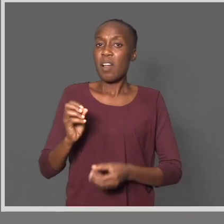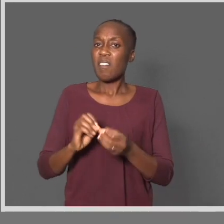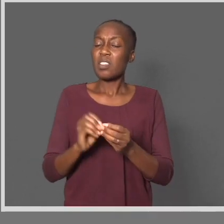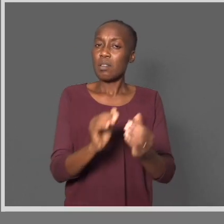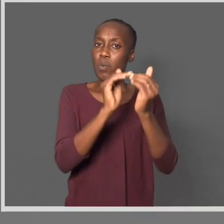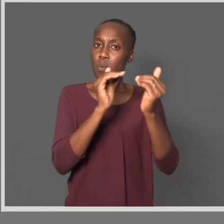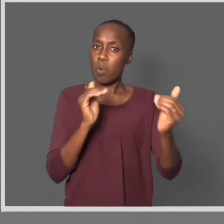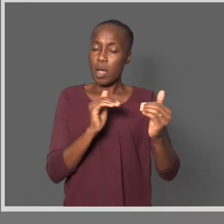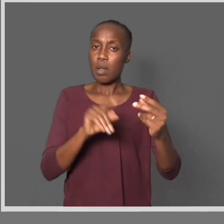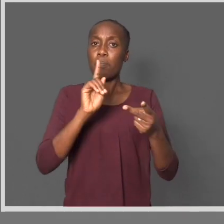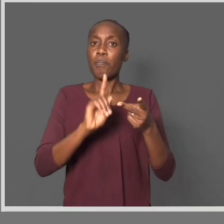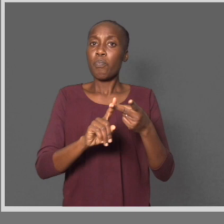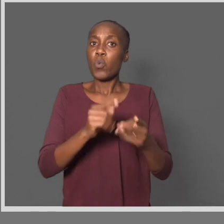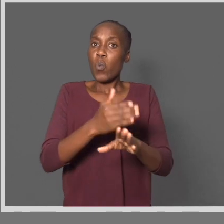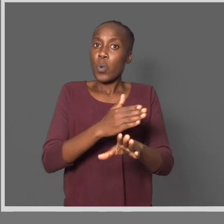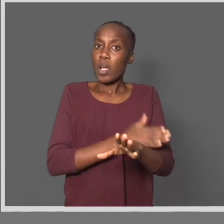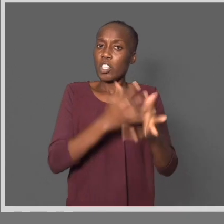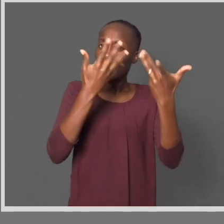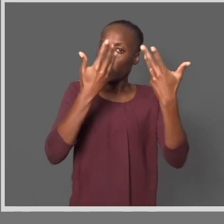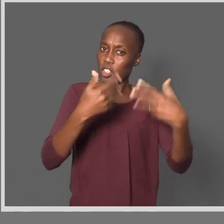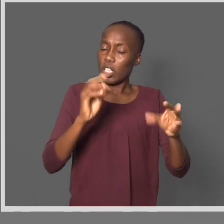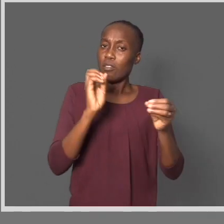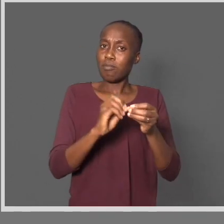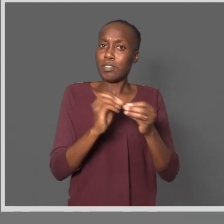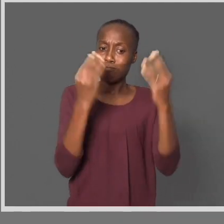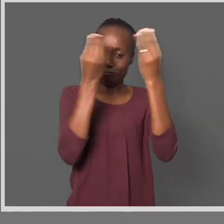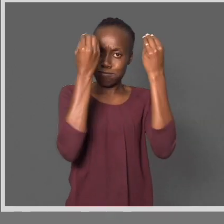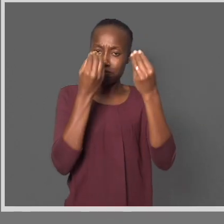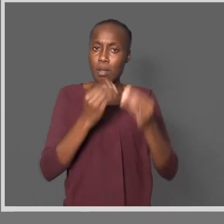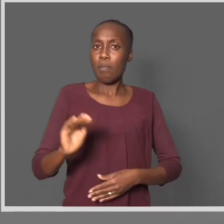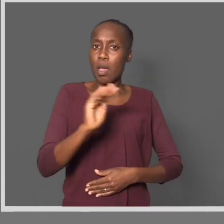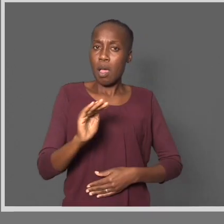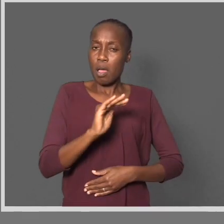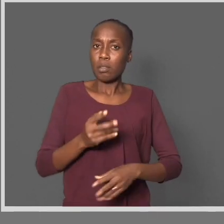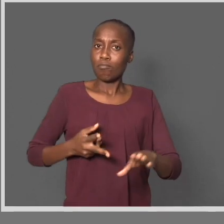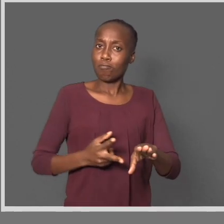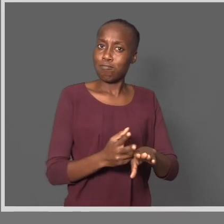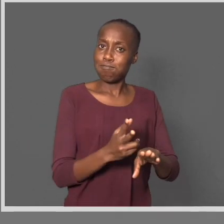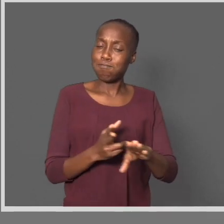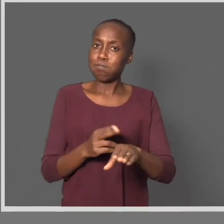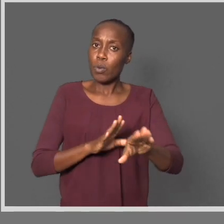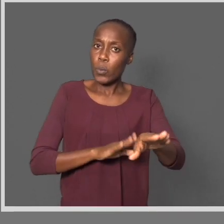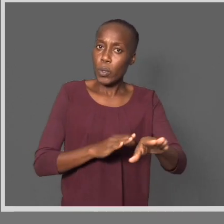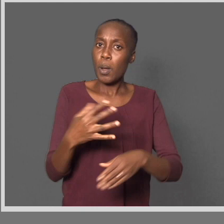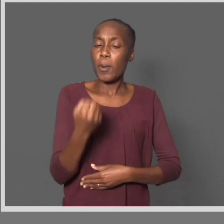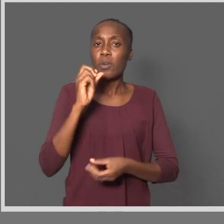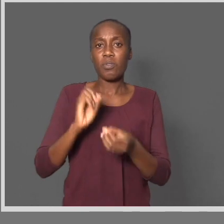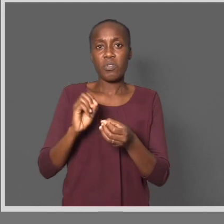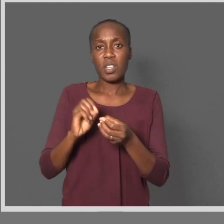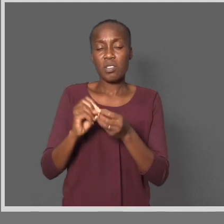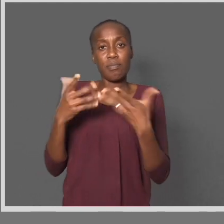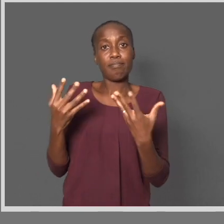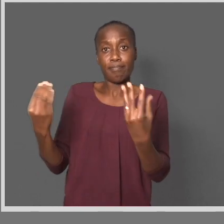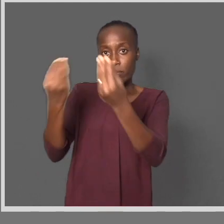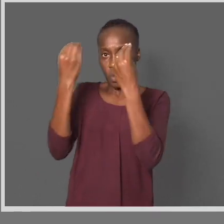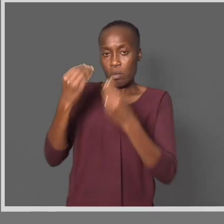para fazerem o mesmo aos que foram visitados nesta área de contribuição, para poderem assegurar a